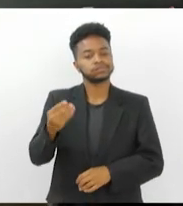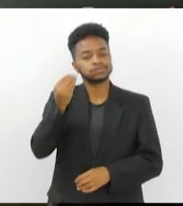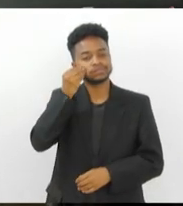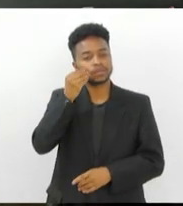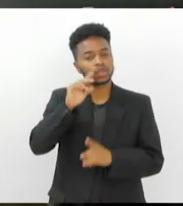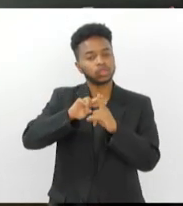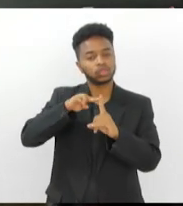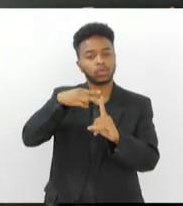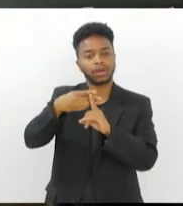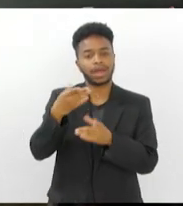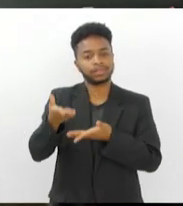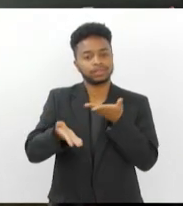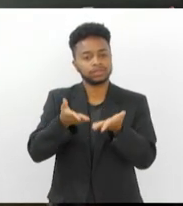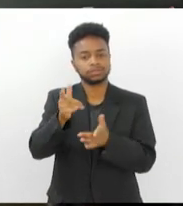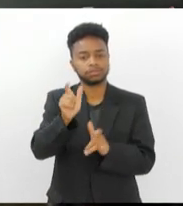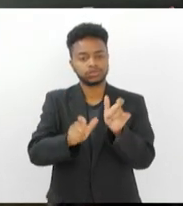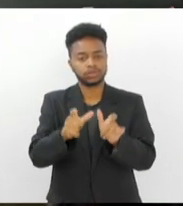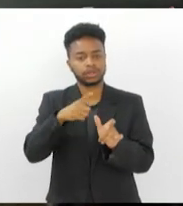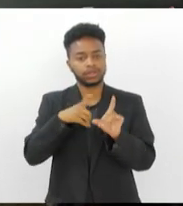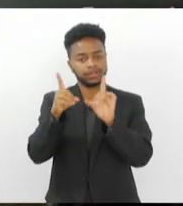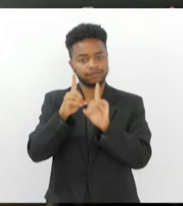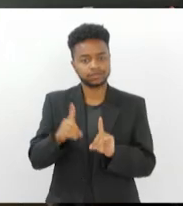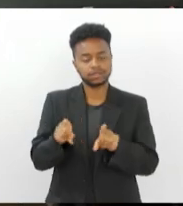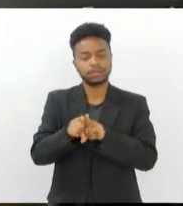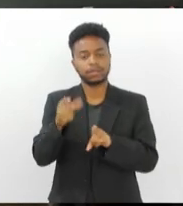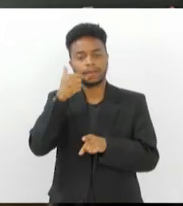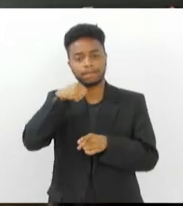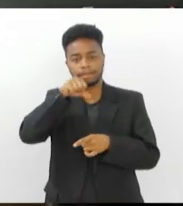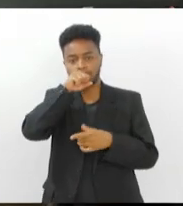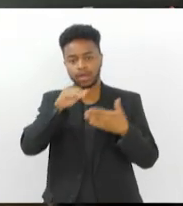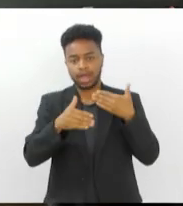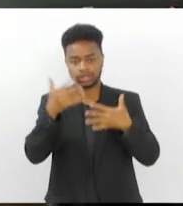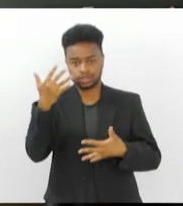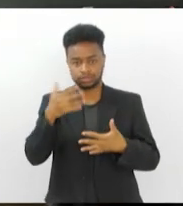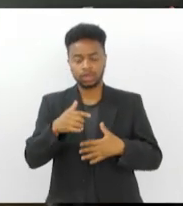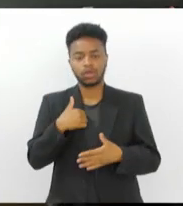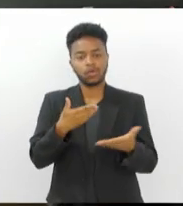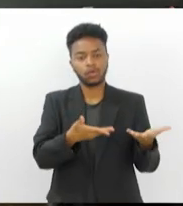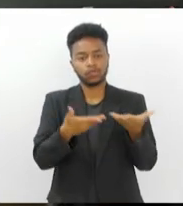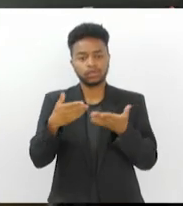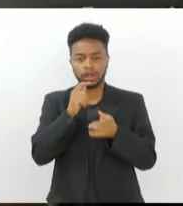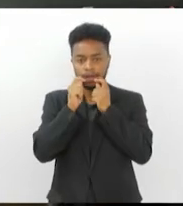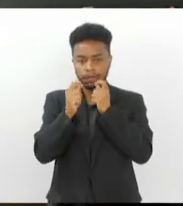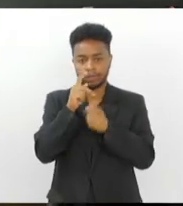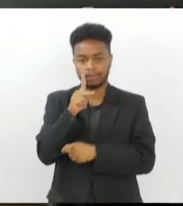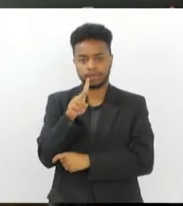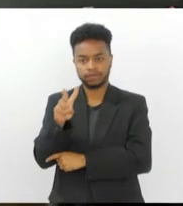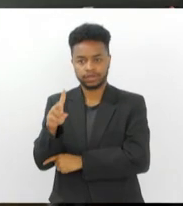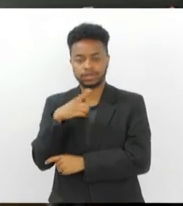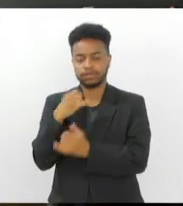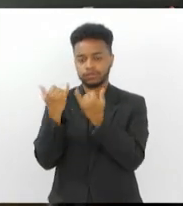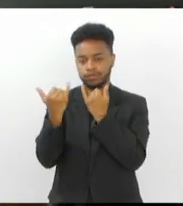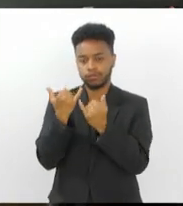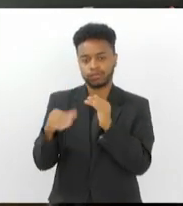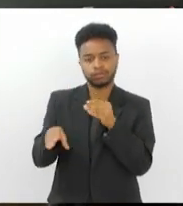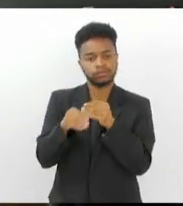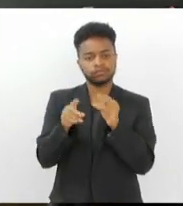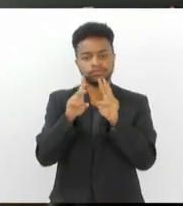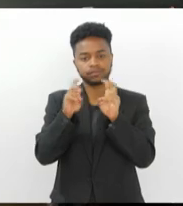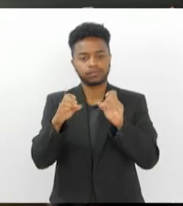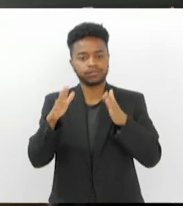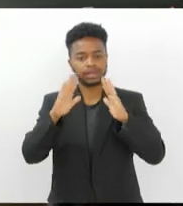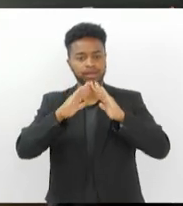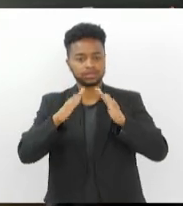atendimentos a pessoas com deficiência e e a mães atípicas eu vou chamar o repórter Paulo Vittor viviani que tem mais informações sobre a casa da